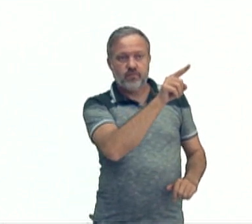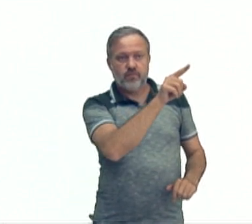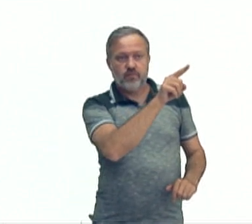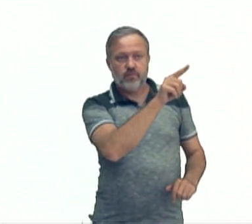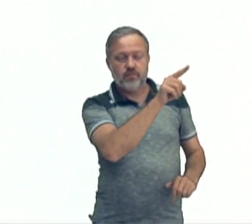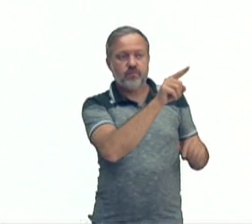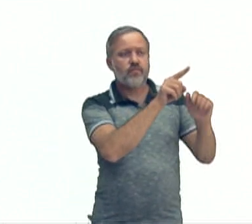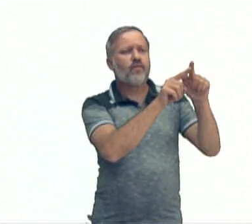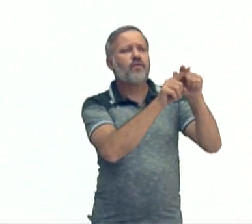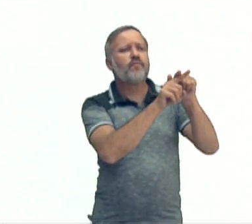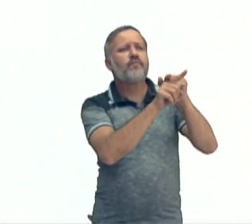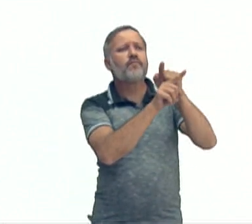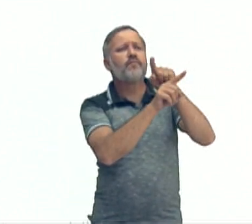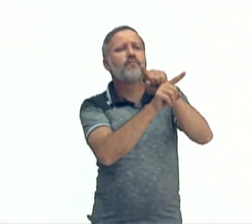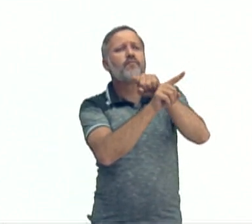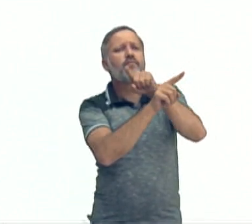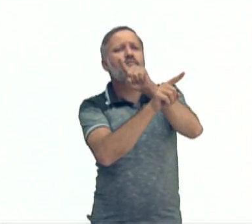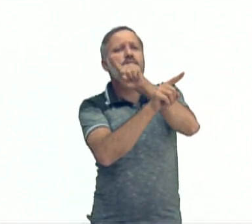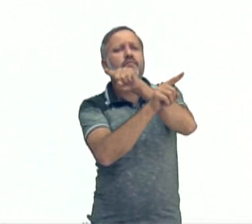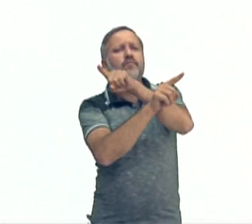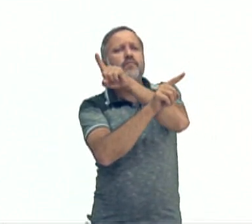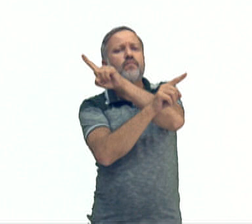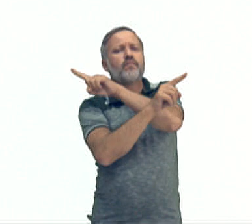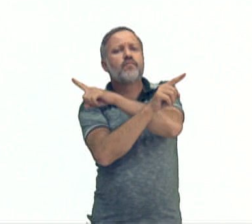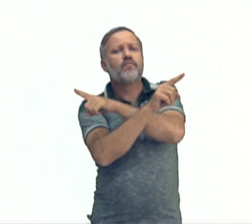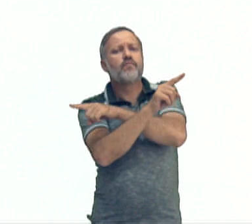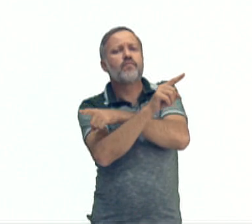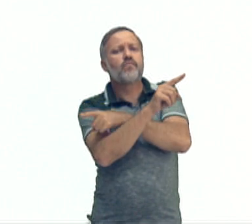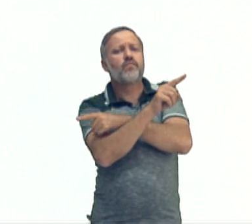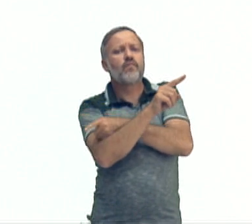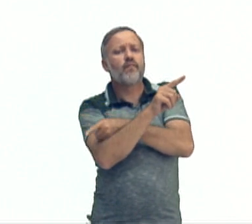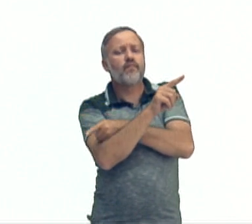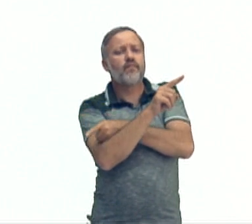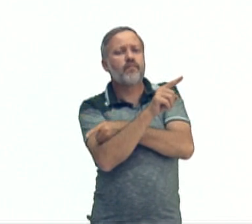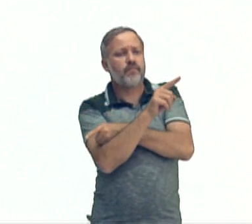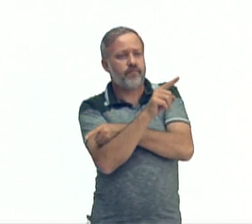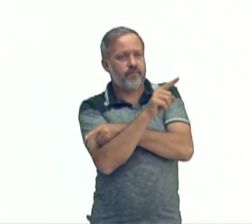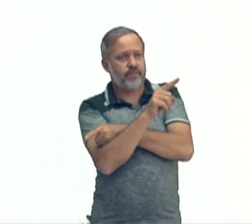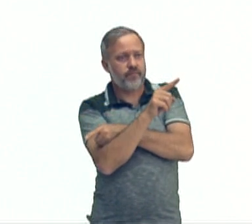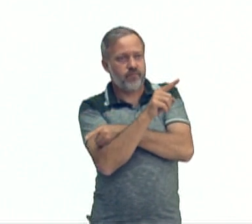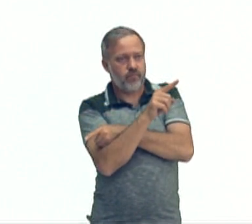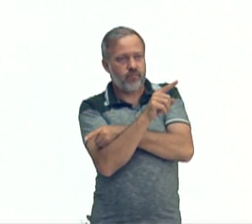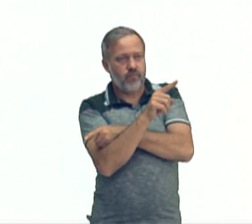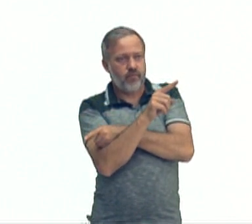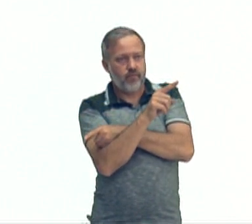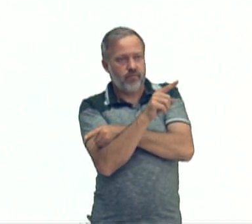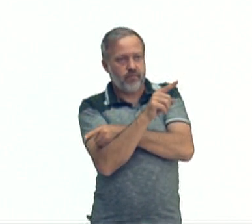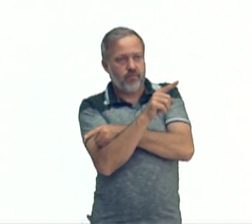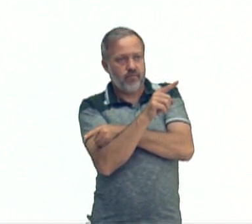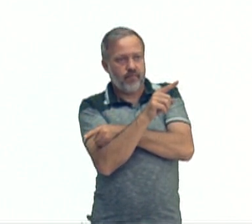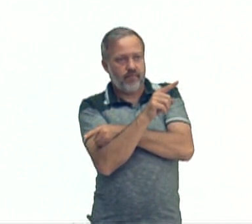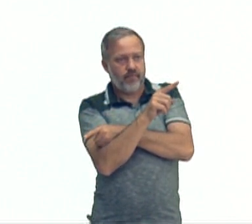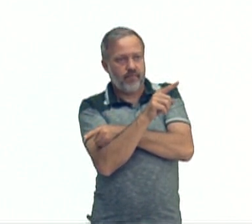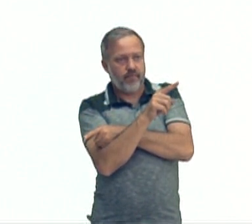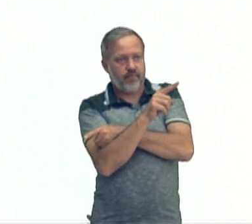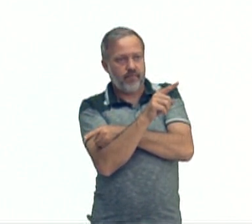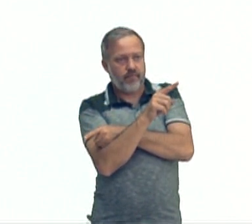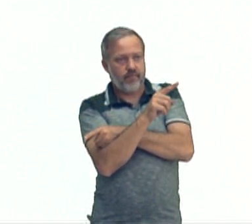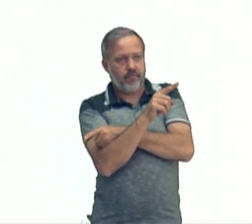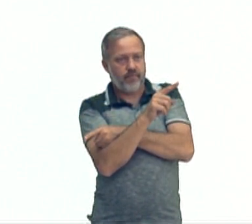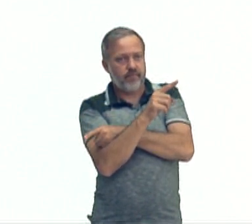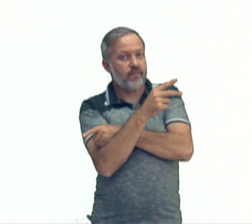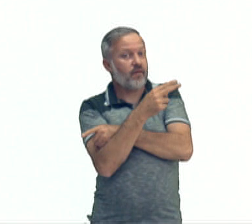linha. Essa linha verde é como se fosse a linha do Equador. Mas a linha do Equador toda torta, assim, é porque